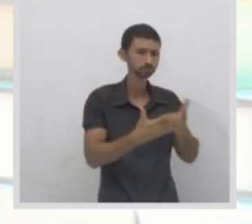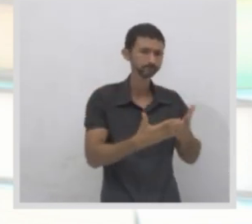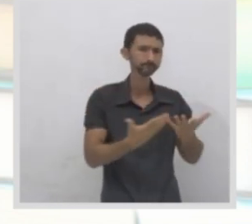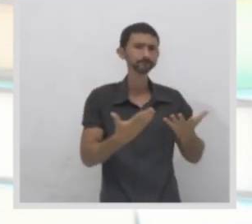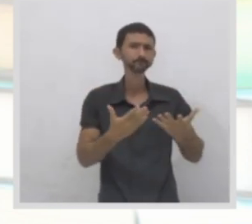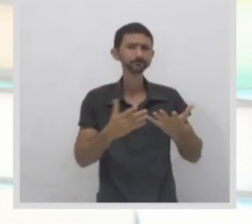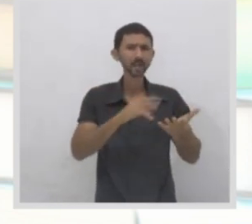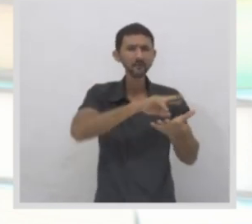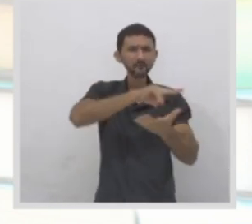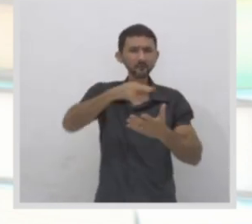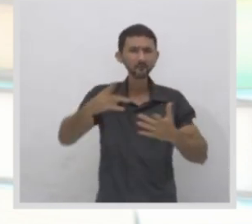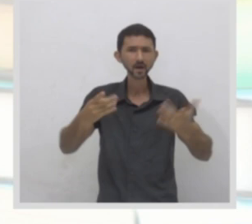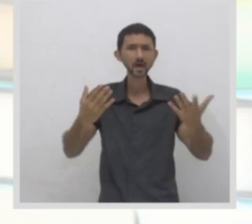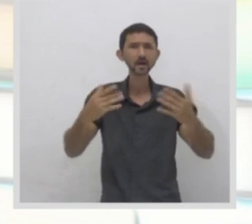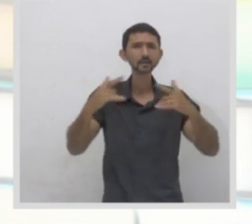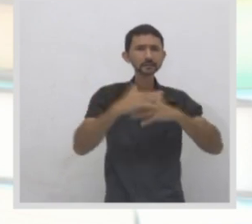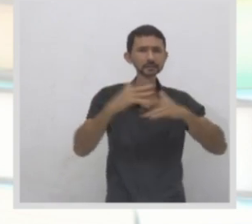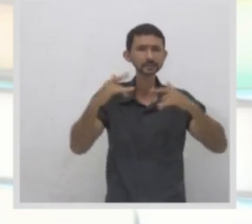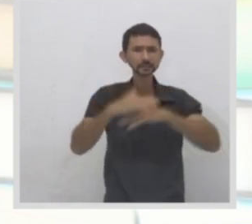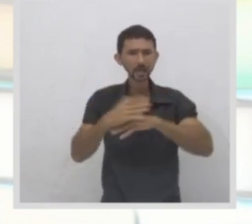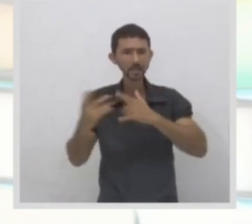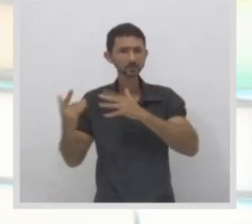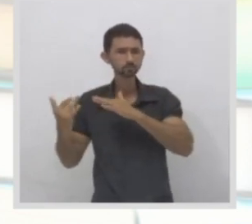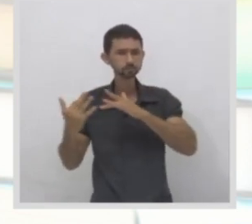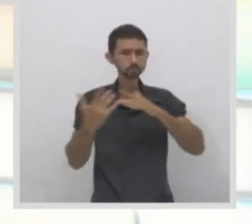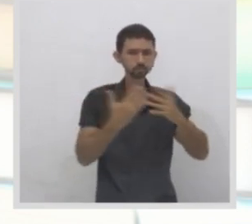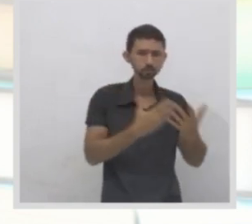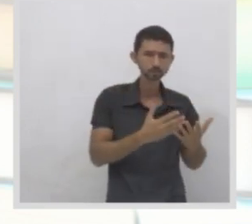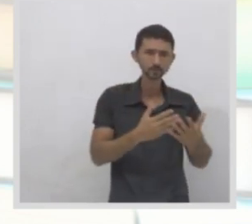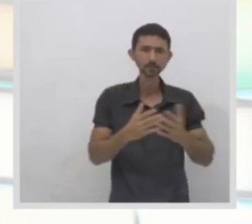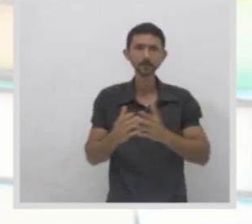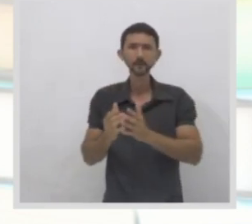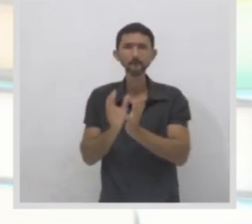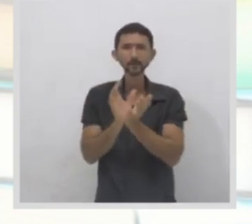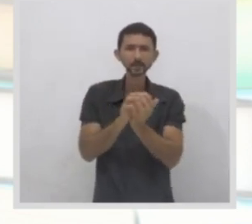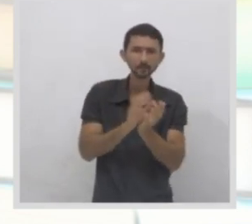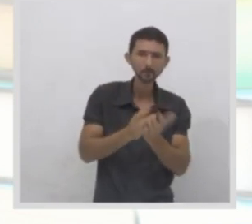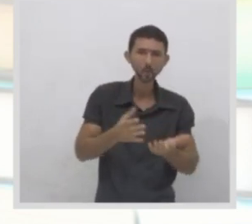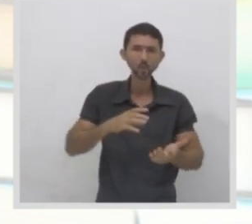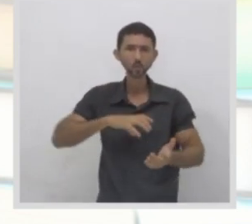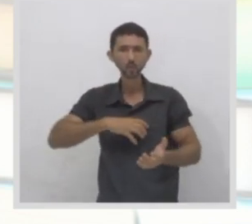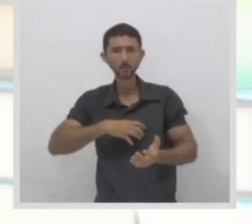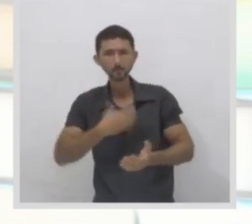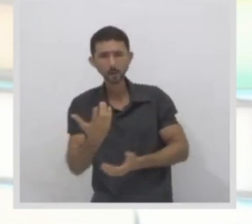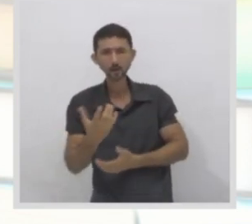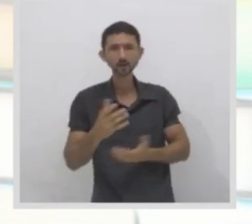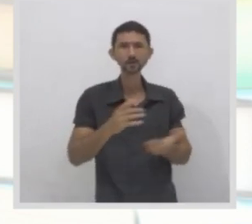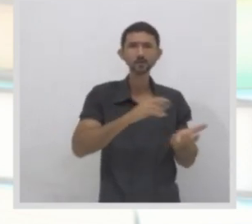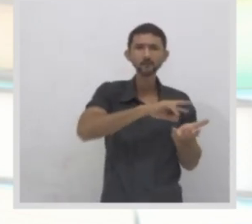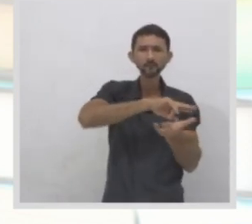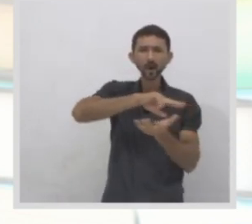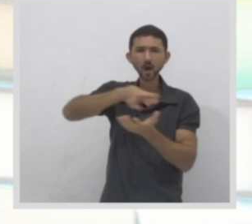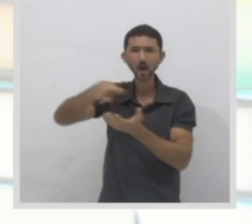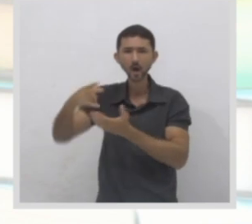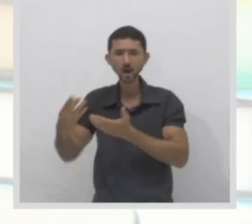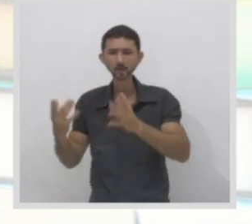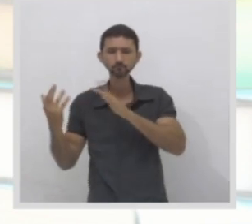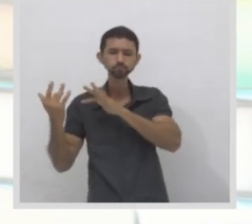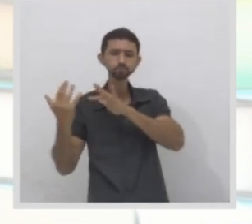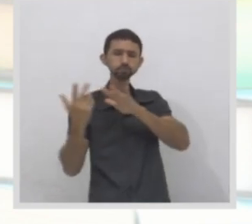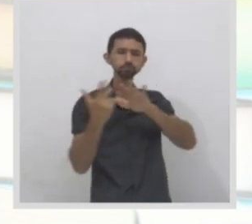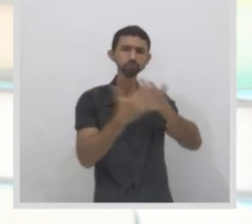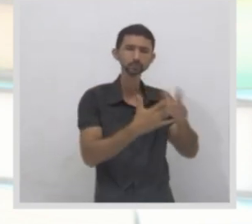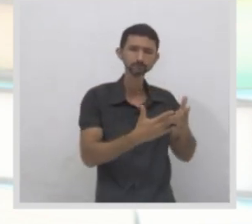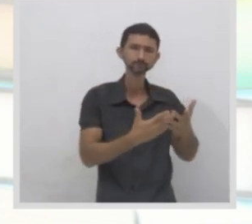Pernambuco, invadiram a Bahia, né? Foi as famosas invasões holandesas e tomaram conta por algumas décadas ali daquela região.